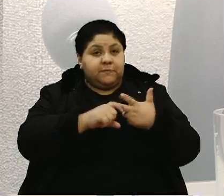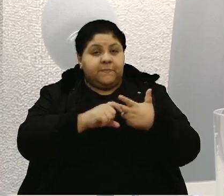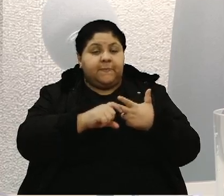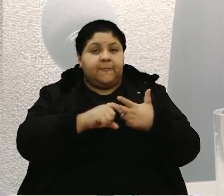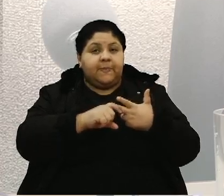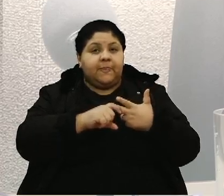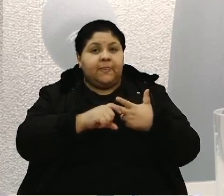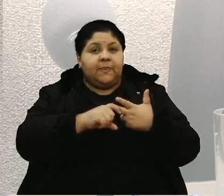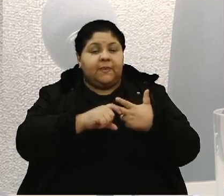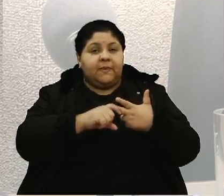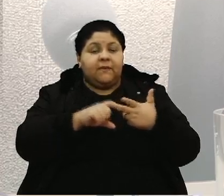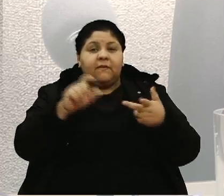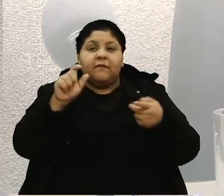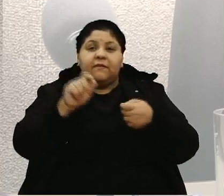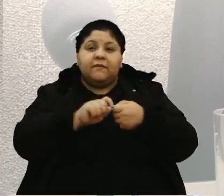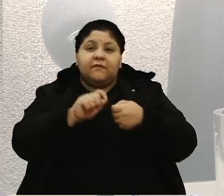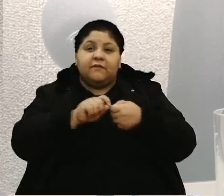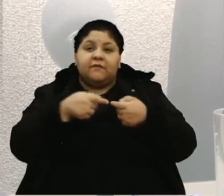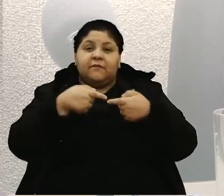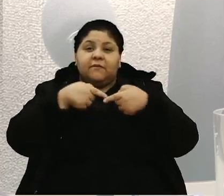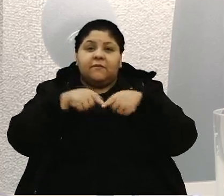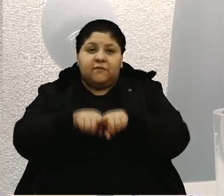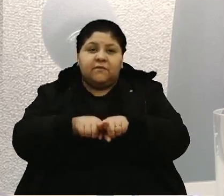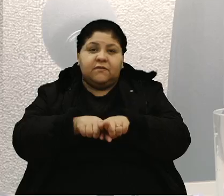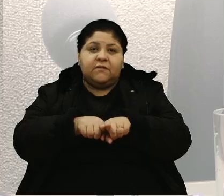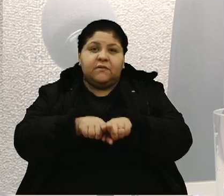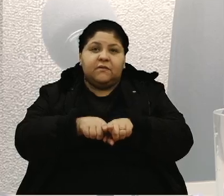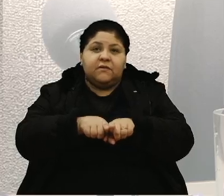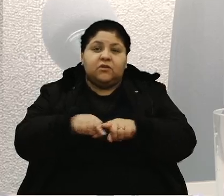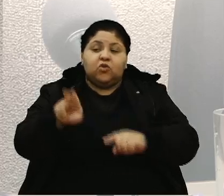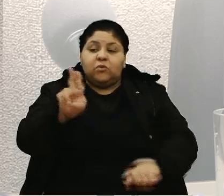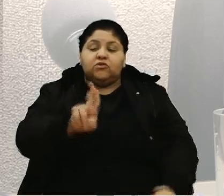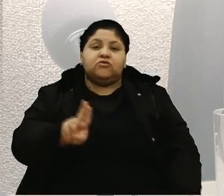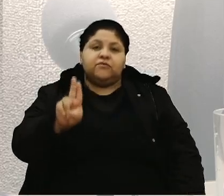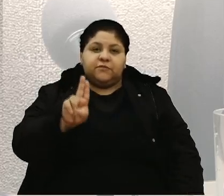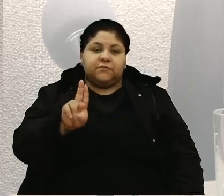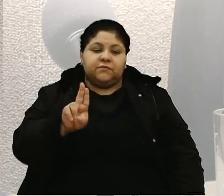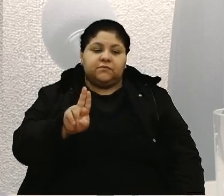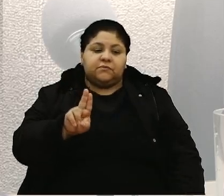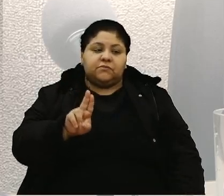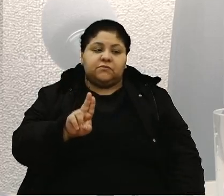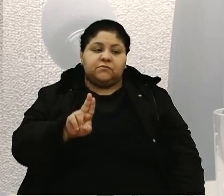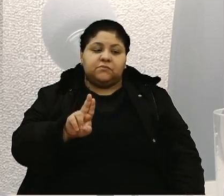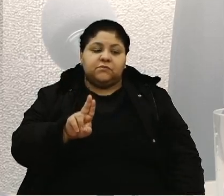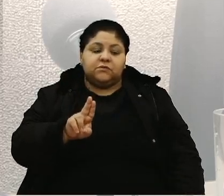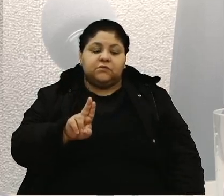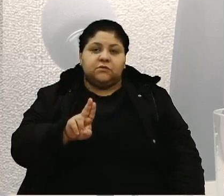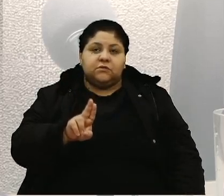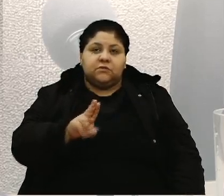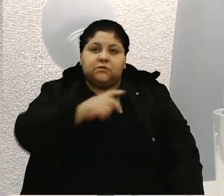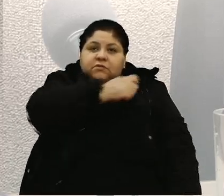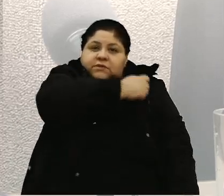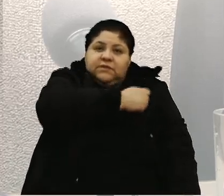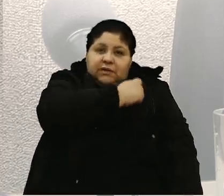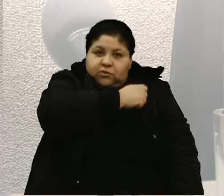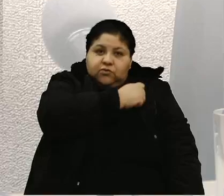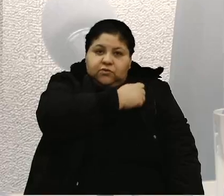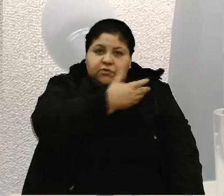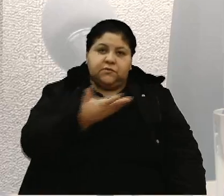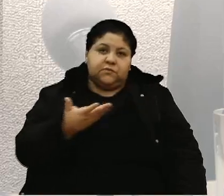Executivo que fizessem parcerias então com as universidades e que esses alunos